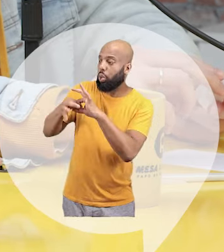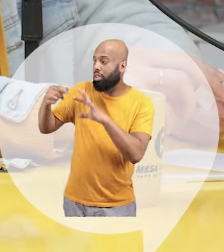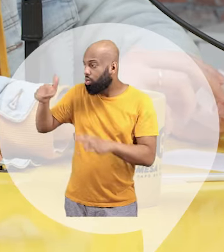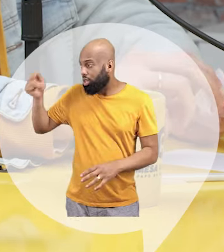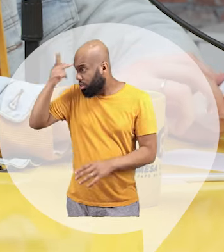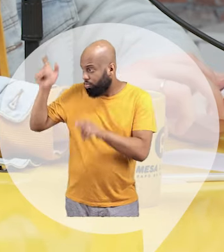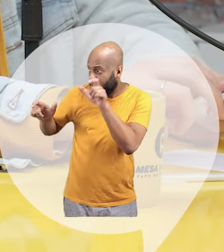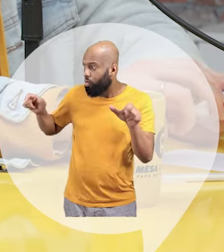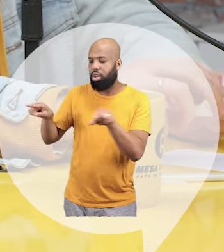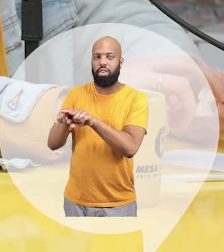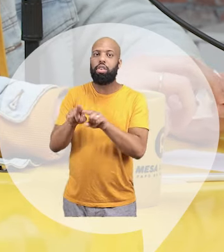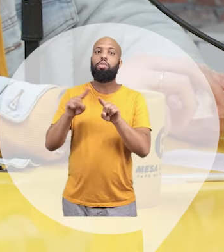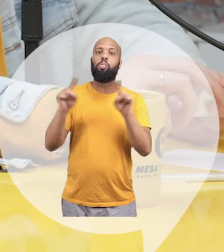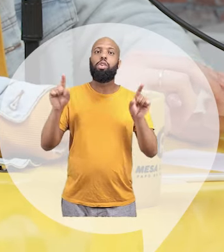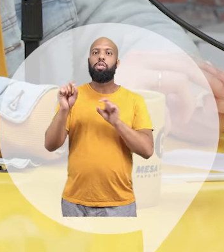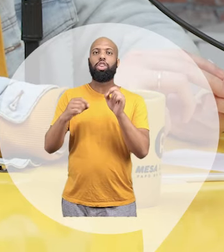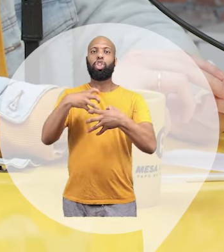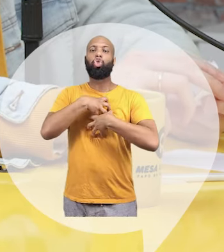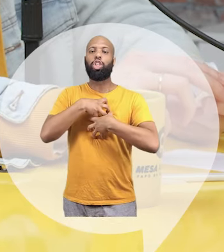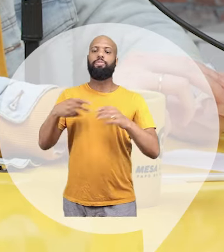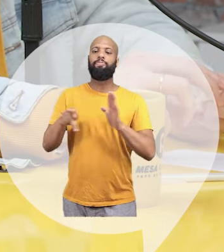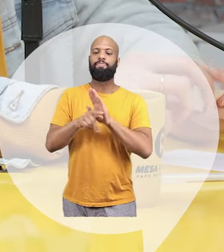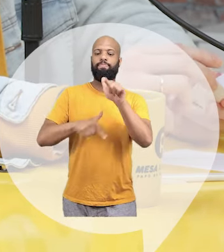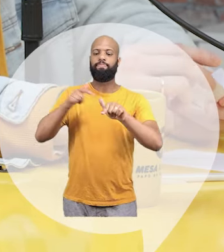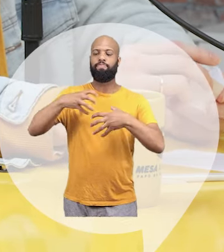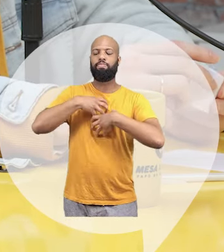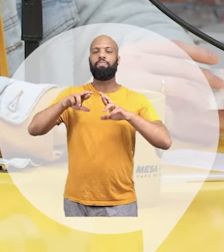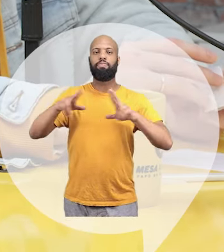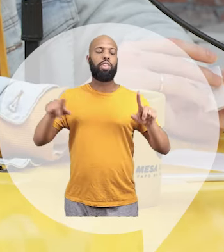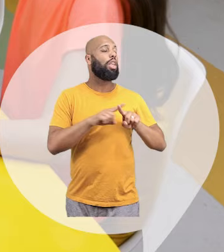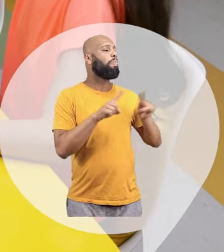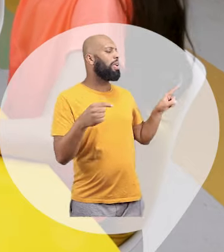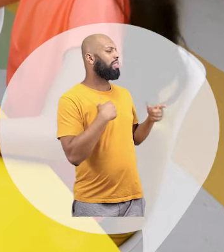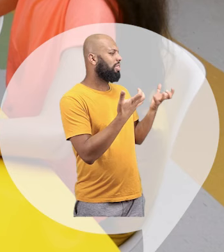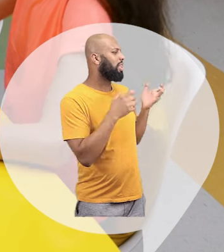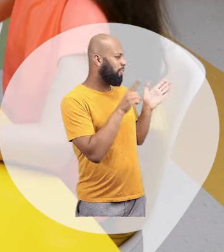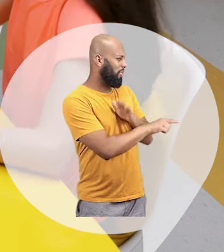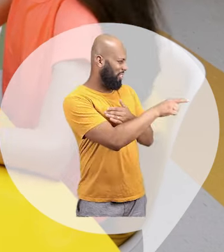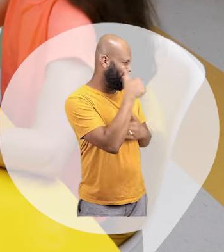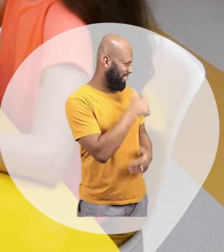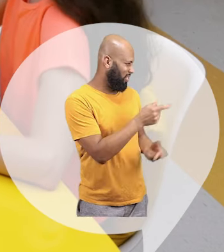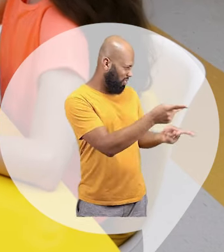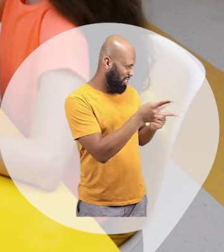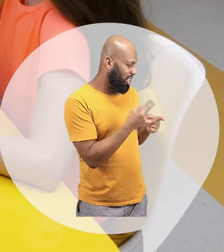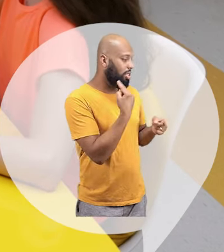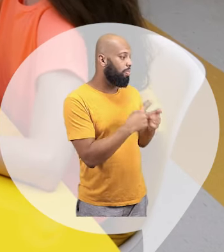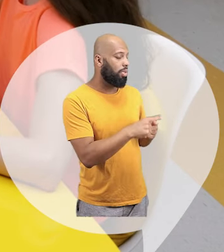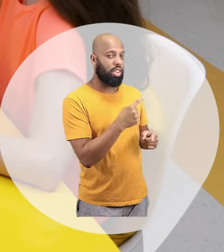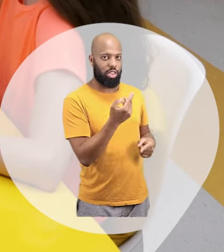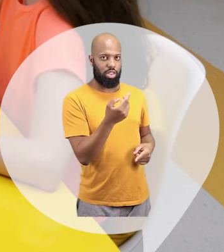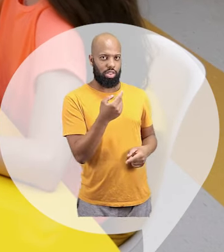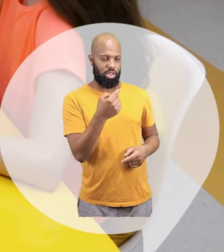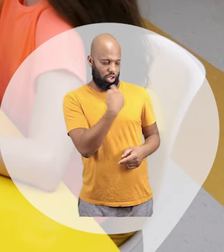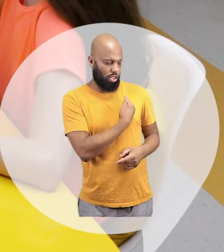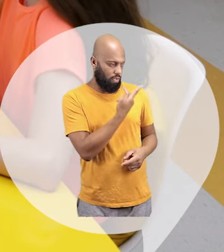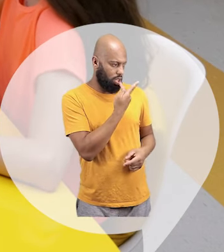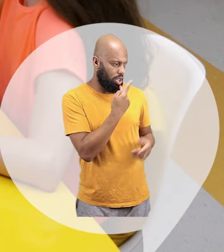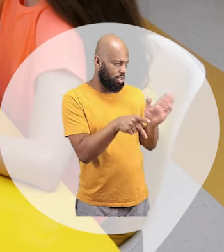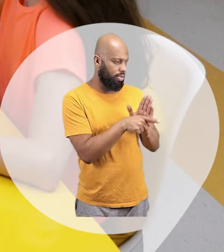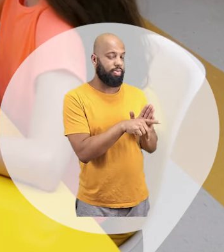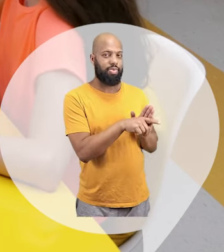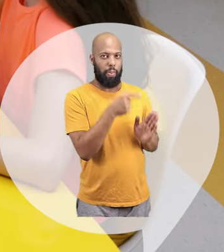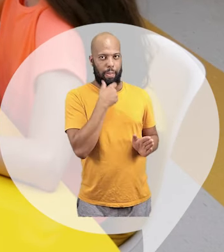conexões também né com outras pessoas mas é formato de trabalho mas esse era uma coisa que eu queria perguntar para você porque a gente tá falando com